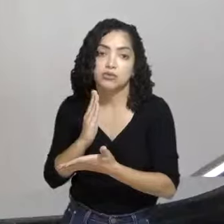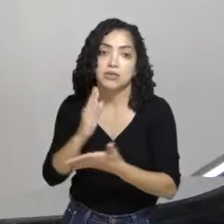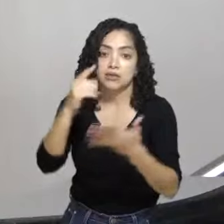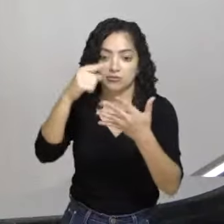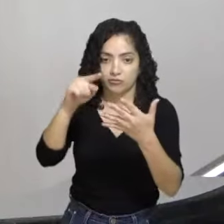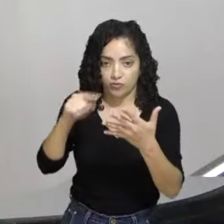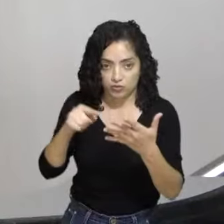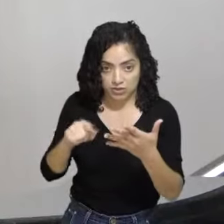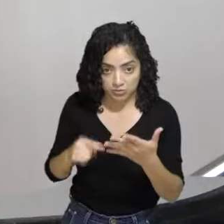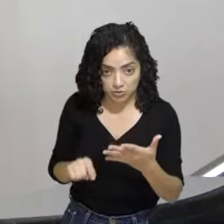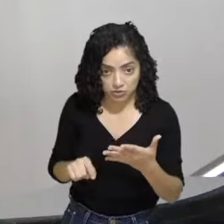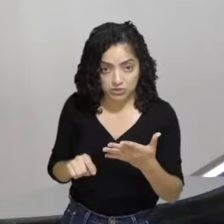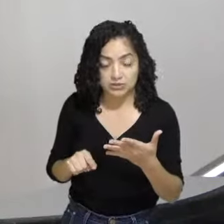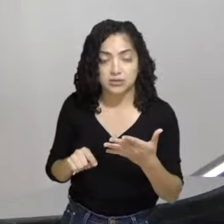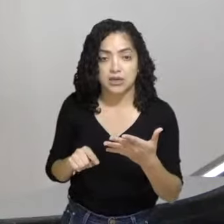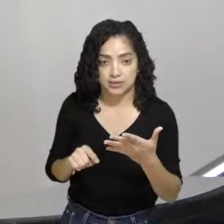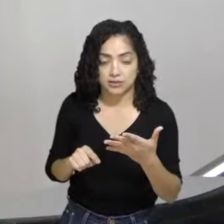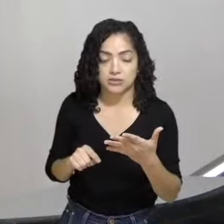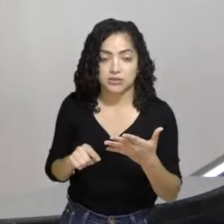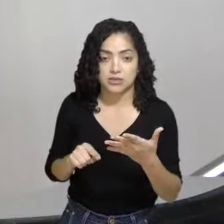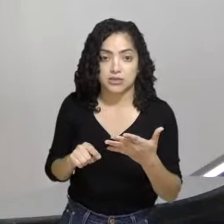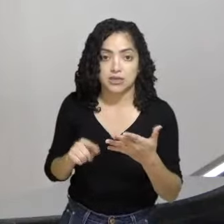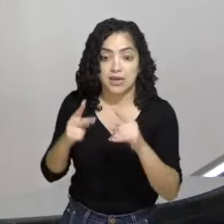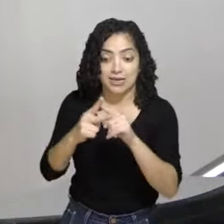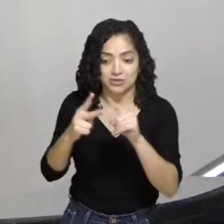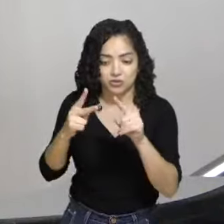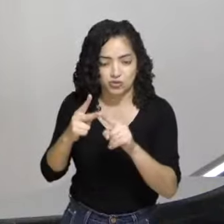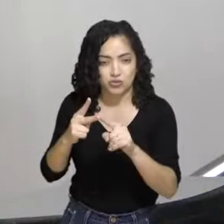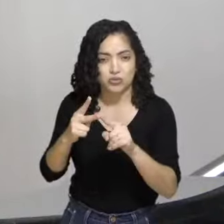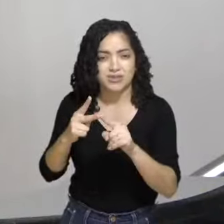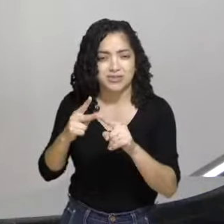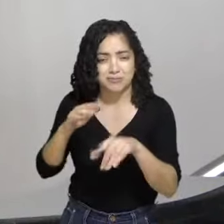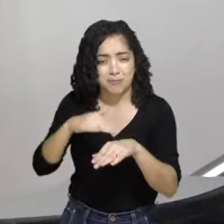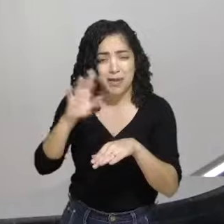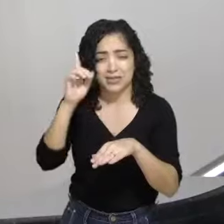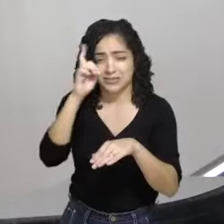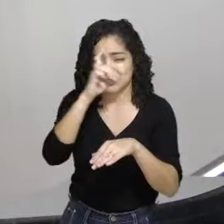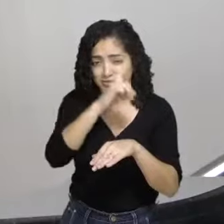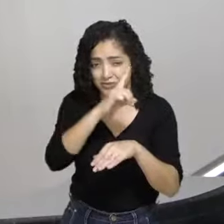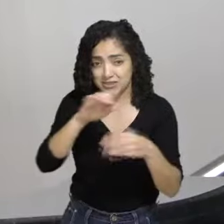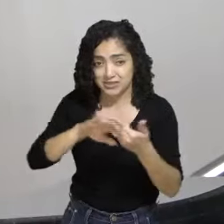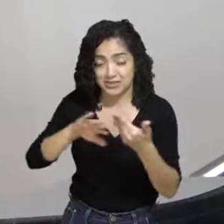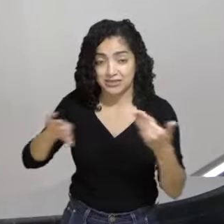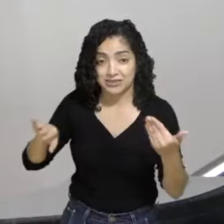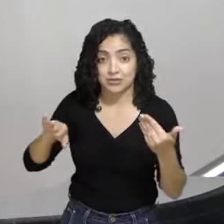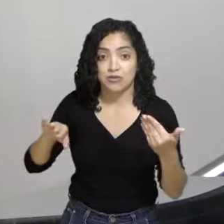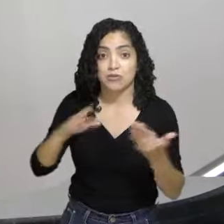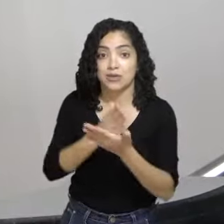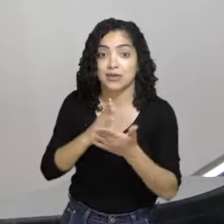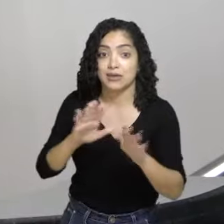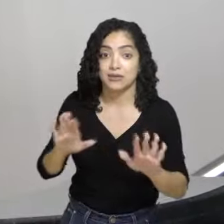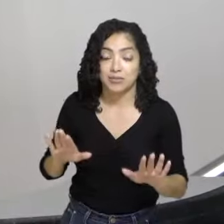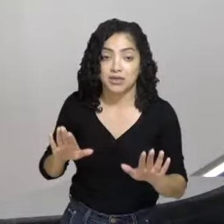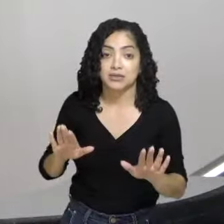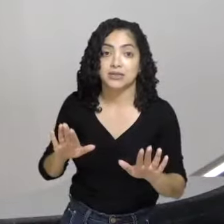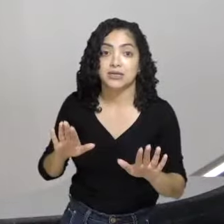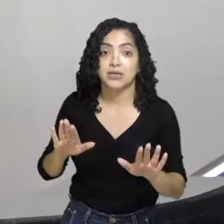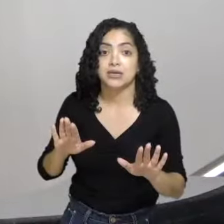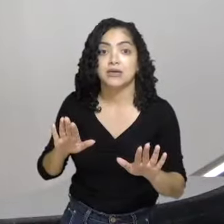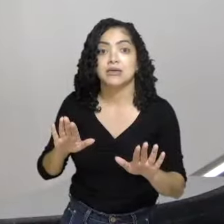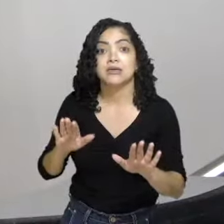que pegaria as duas questões mais chaves, que é a segregação, eliminaria a segregação e